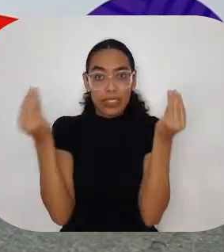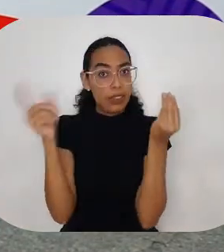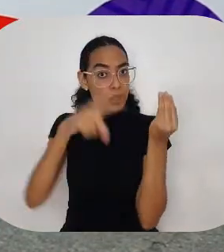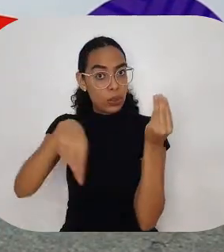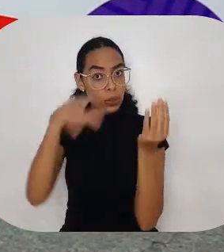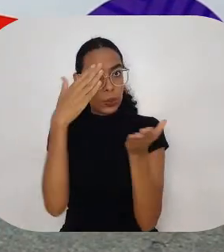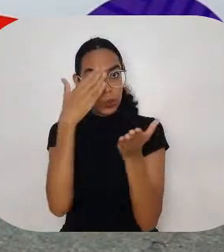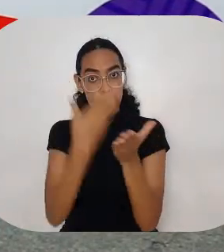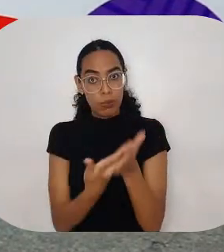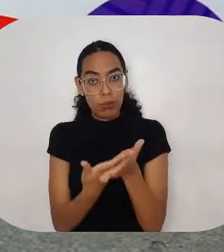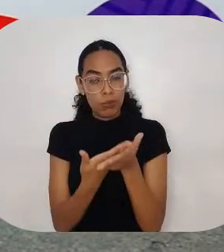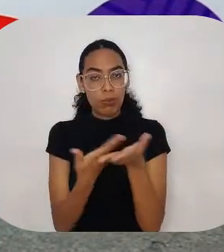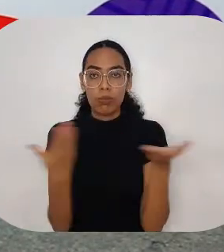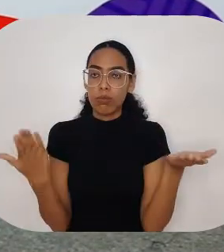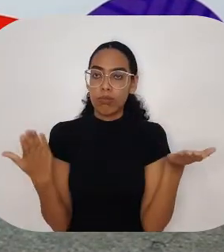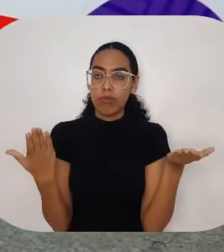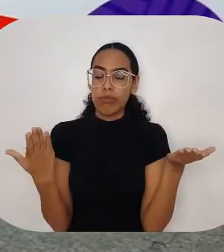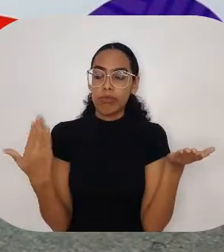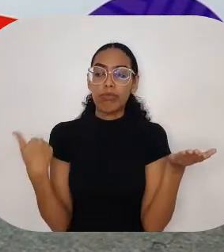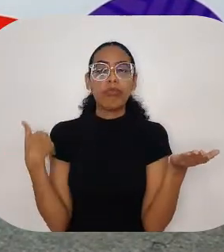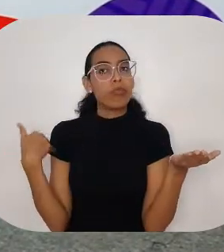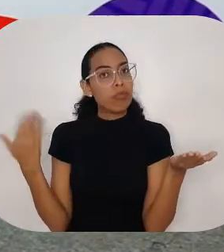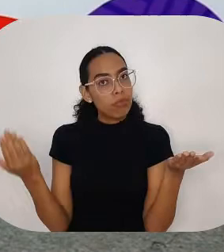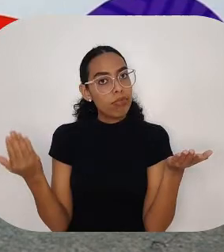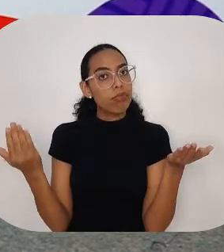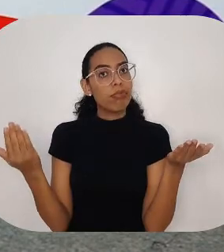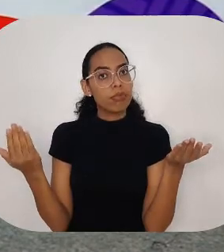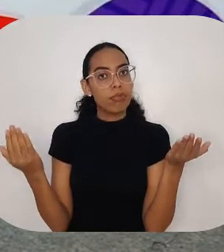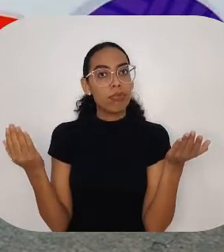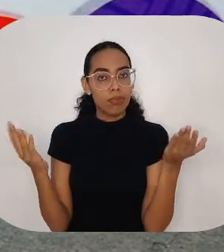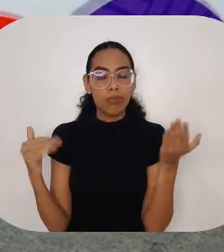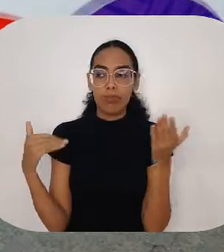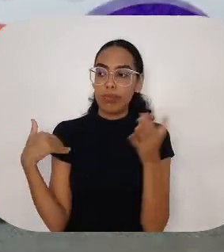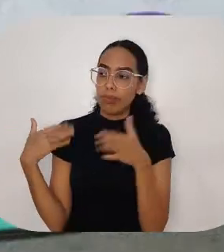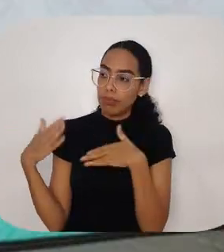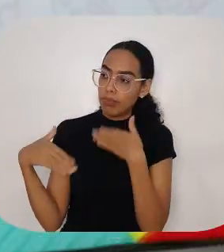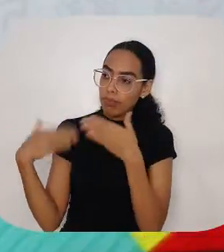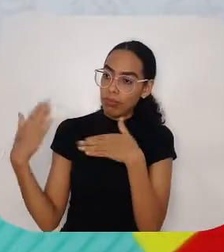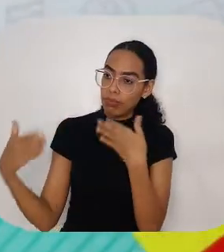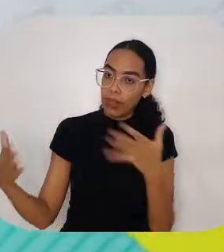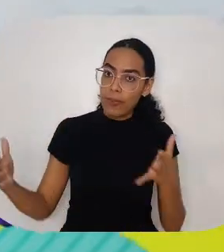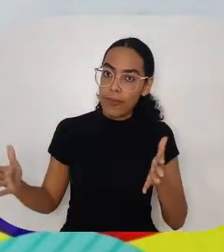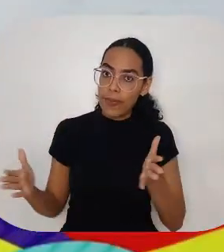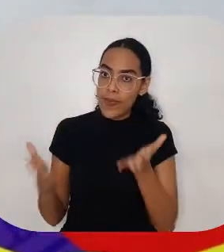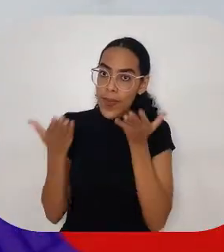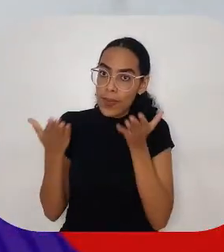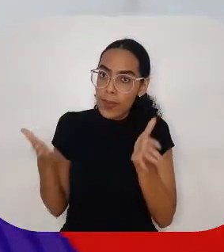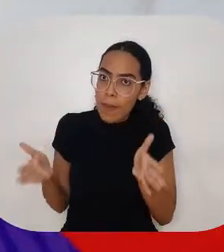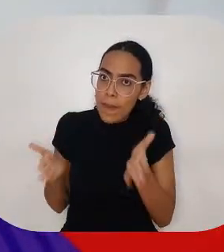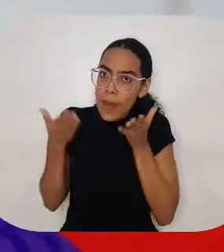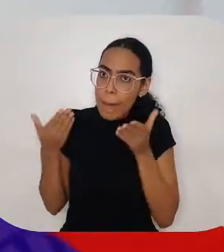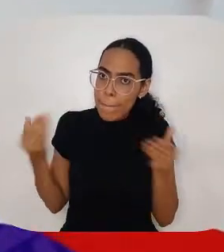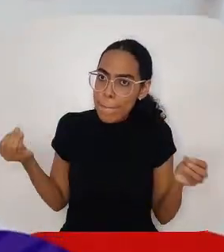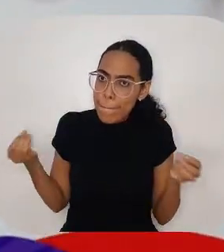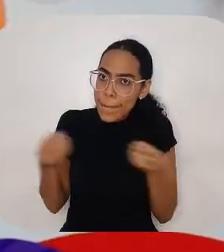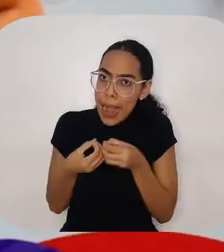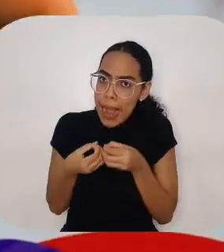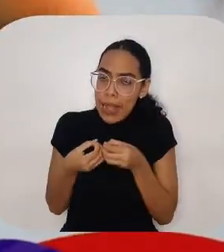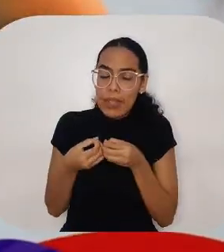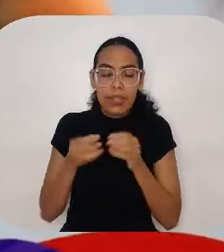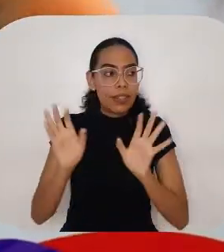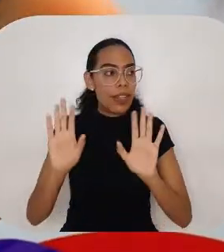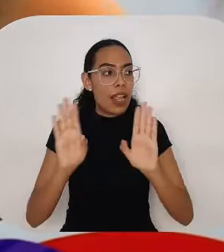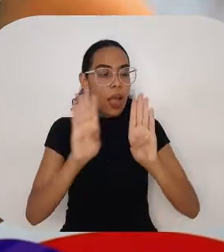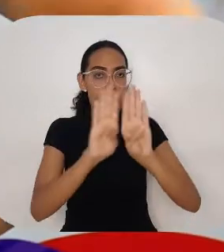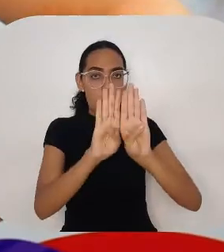vocês acreditam? E aí a festa foi chegando perto, e ele